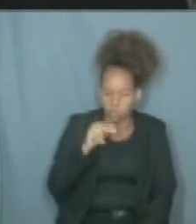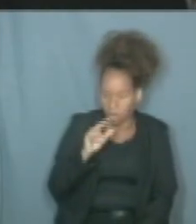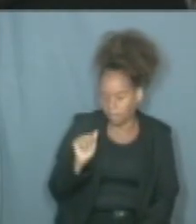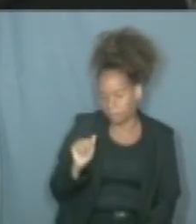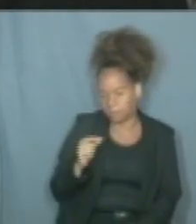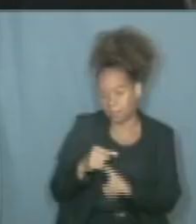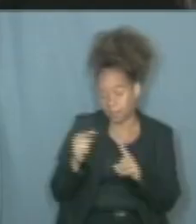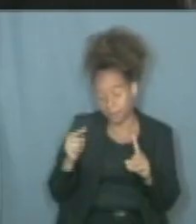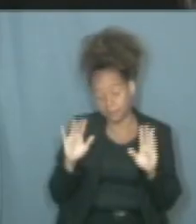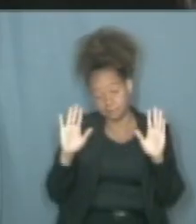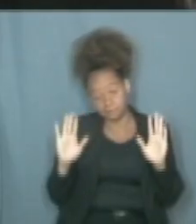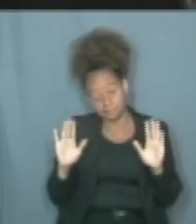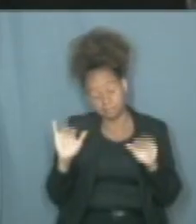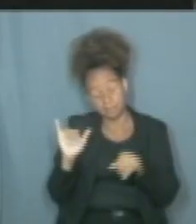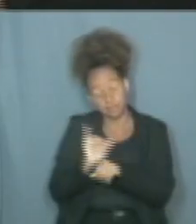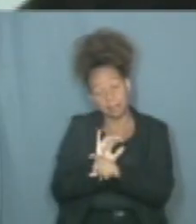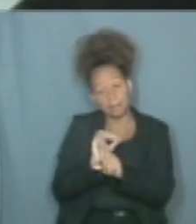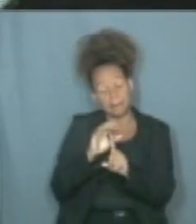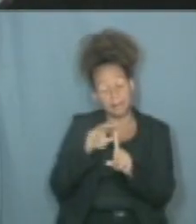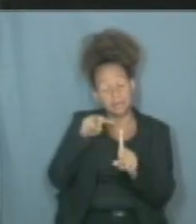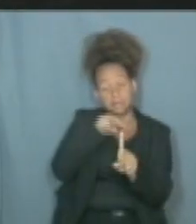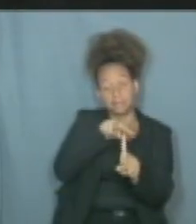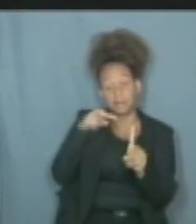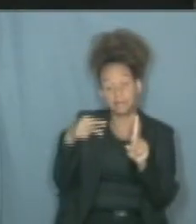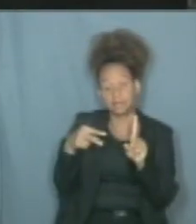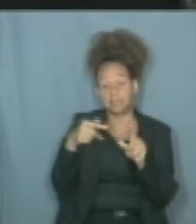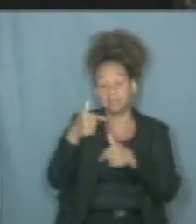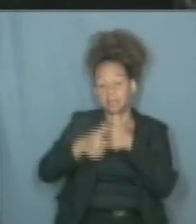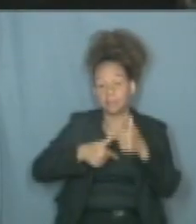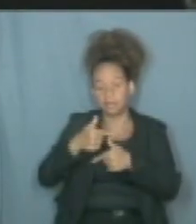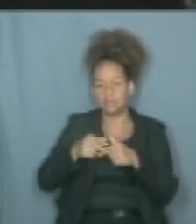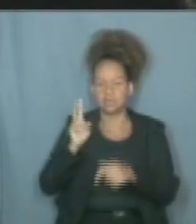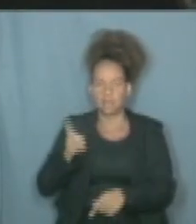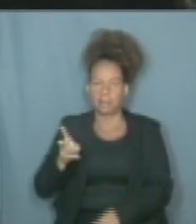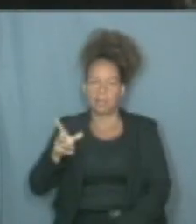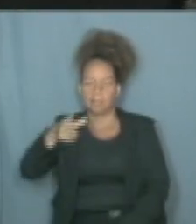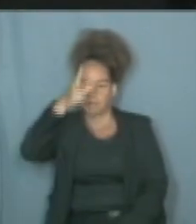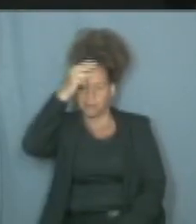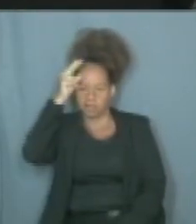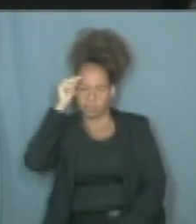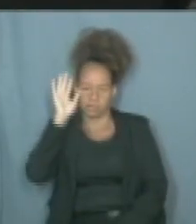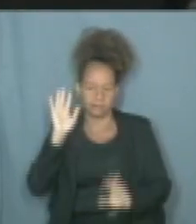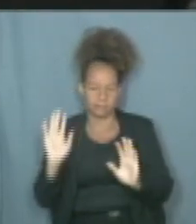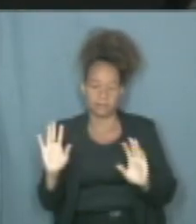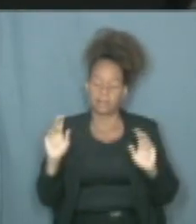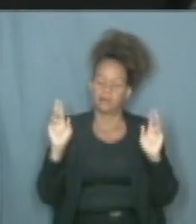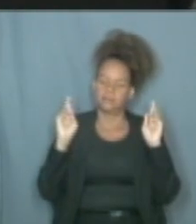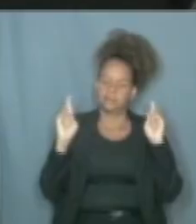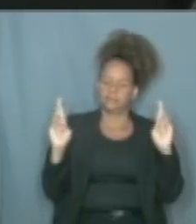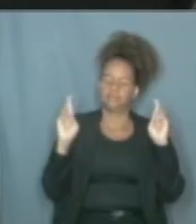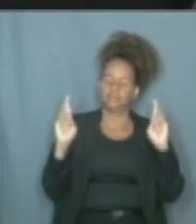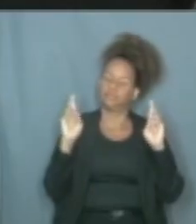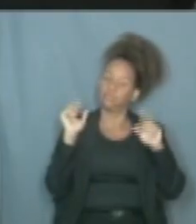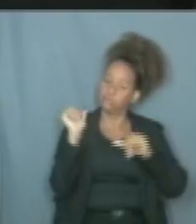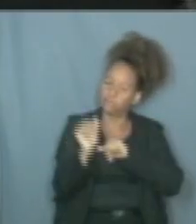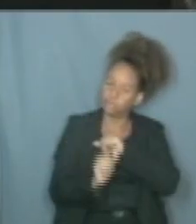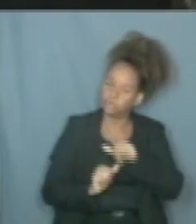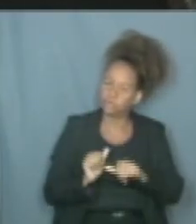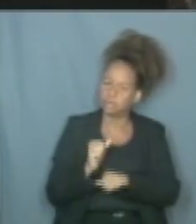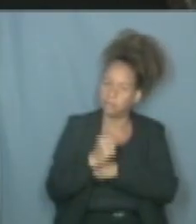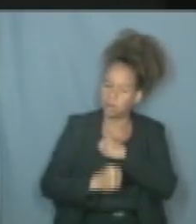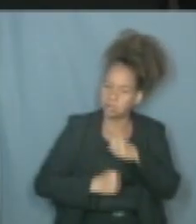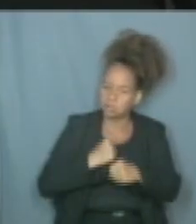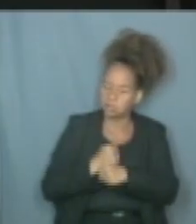E também nunca é a perspectiva melhor para o servidor, sempre é melhor para a Prefeitura. A gente esperamos que isso mude, a gente sabe que o ano que vem é